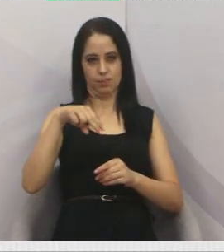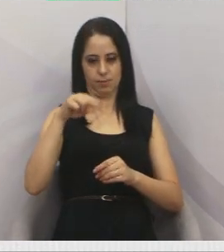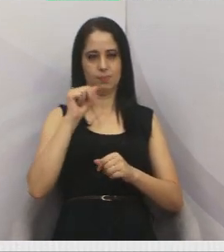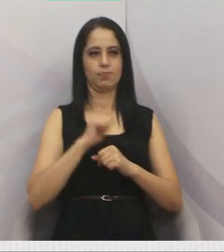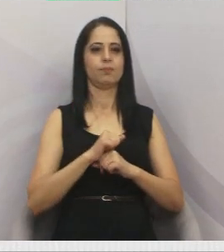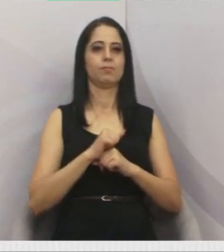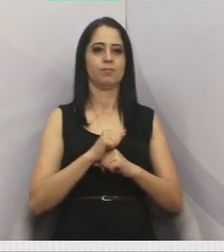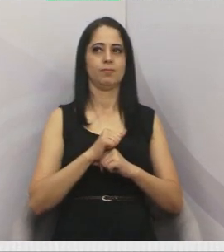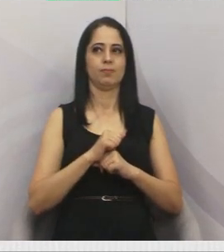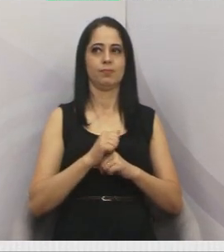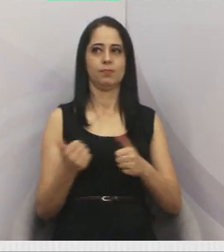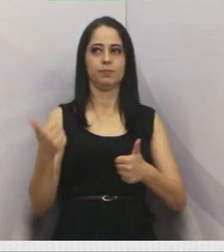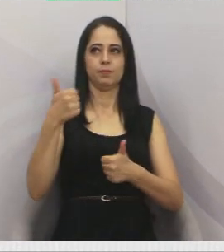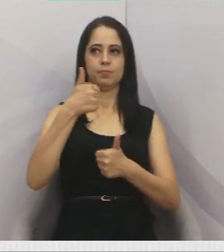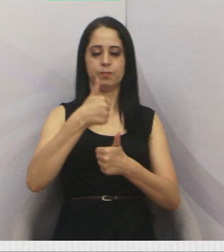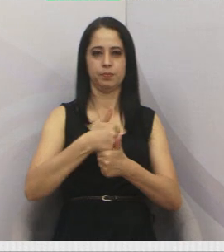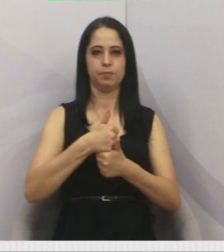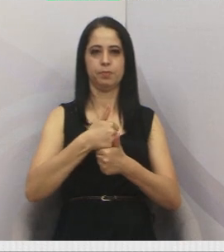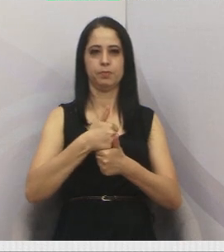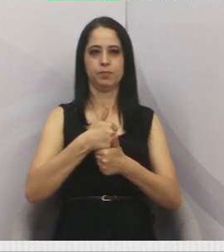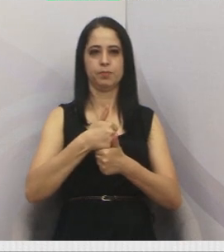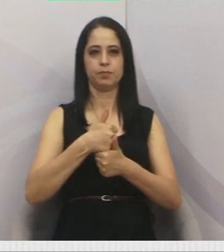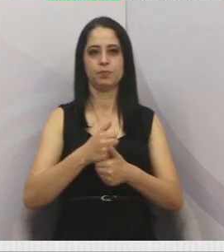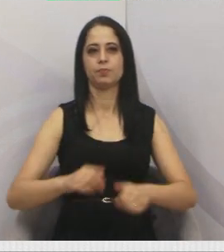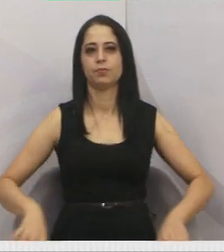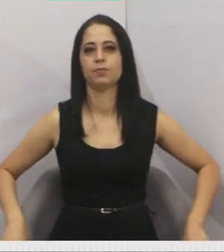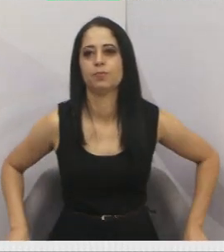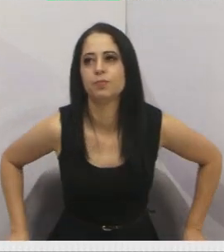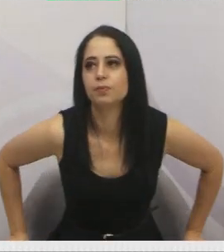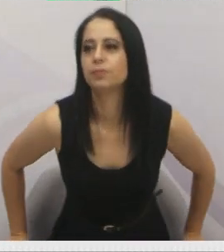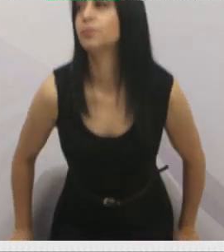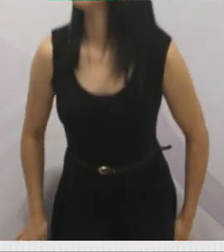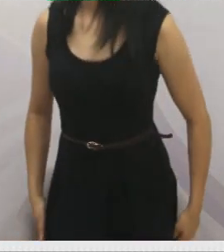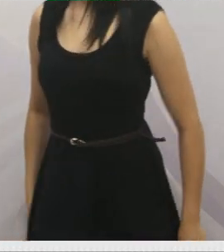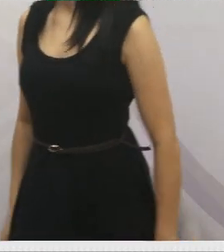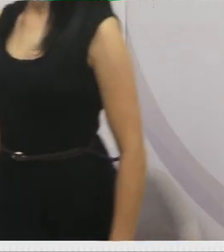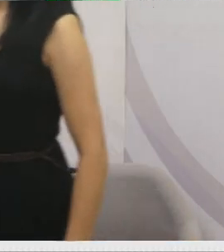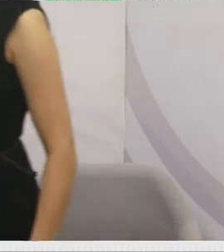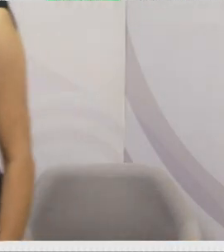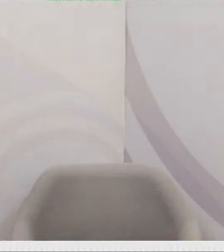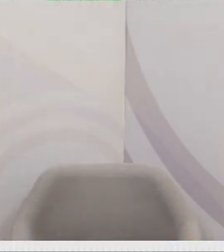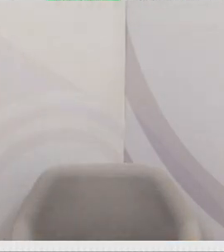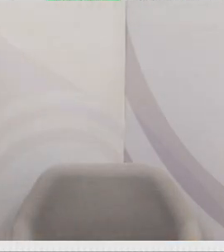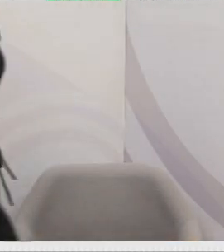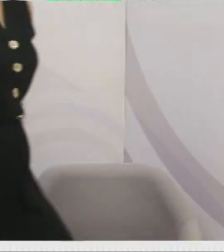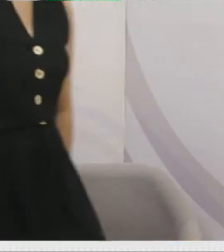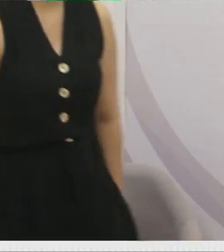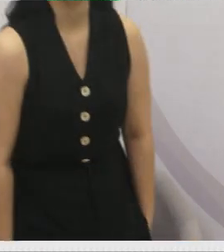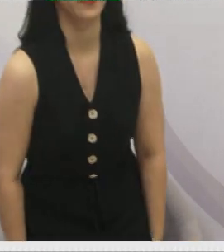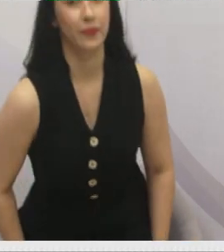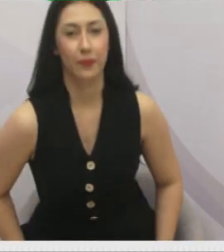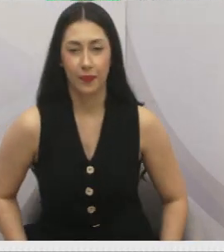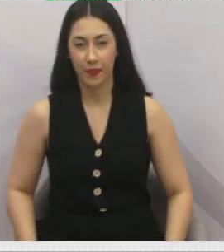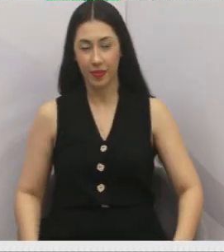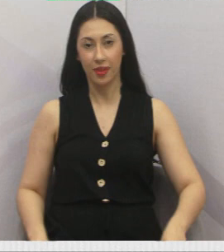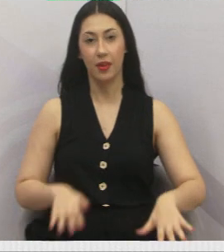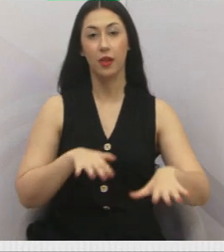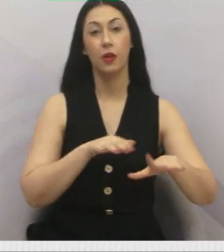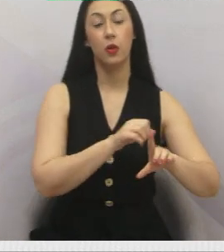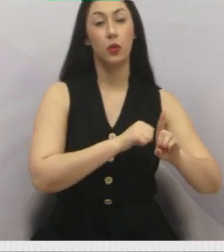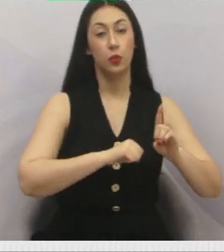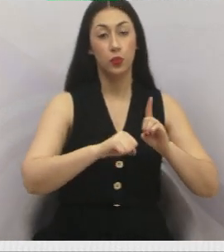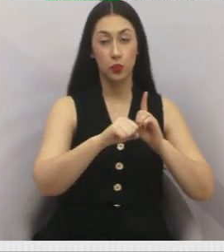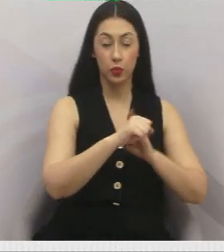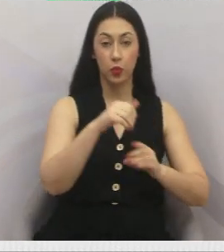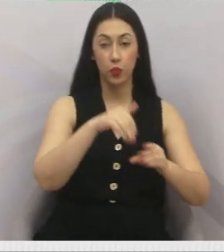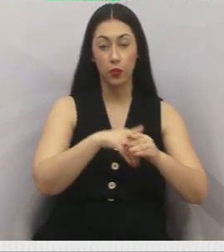voto. Segmento Movimentos Populares, um voto para a Associação dos Moradores de Jardim Paraíso e